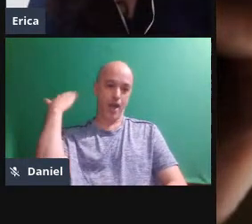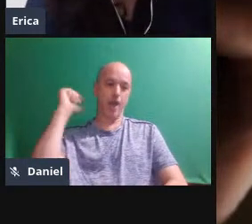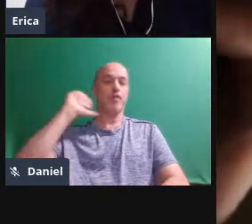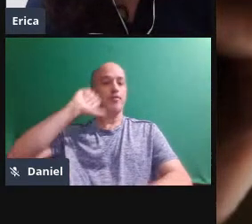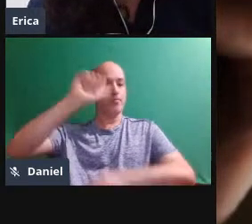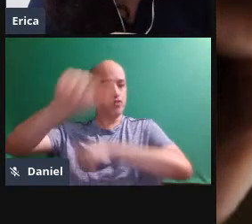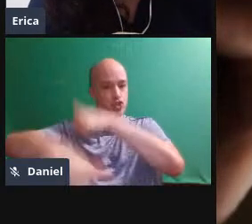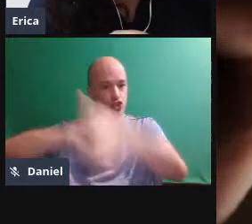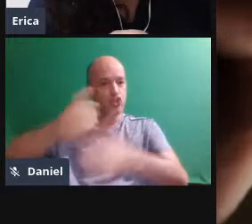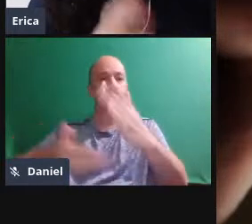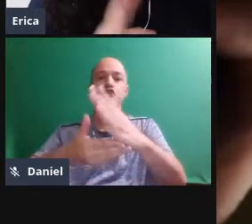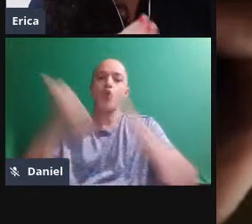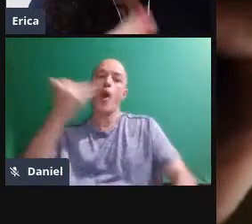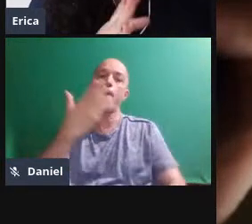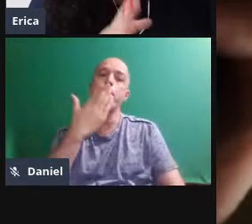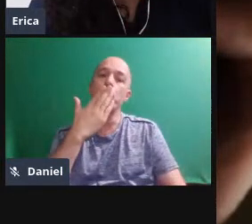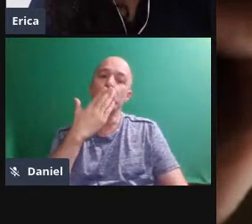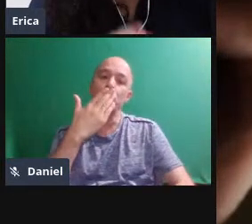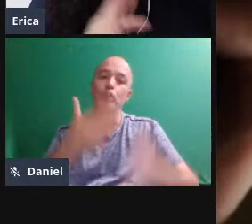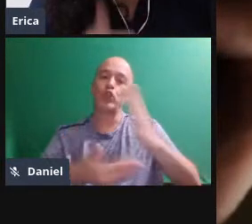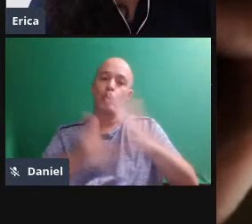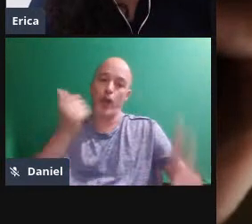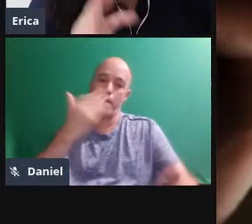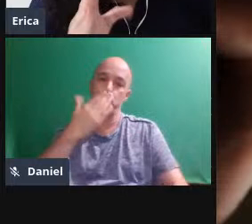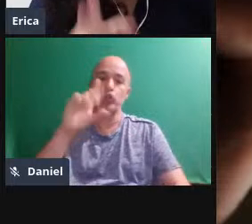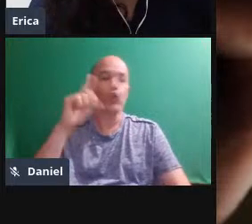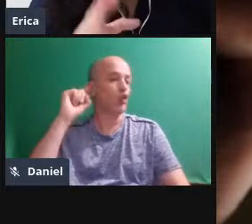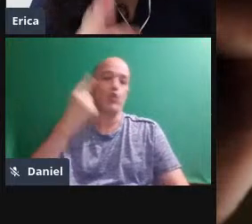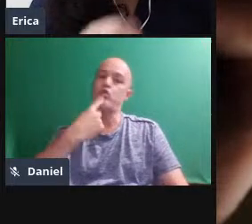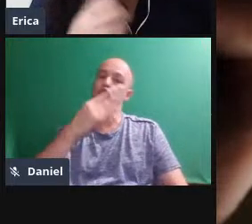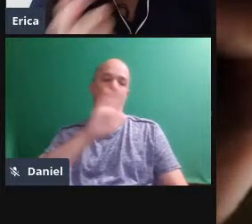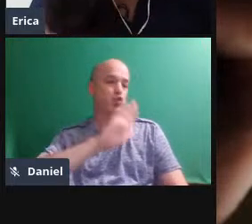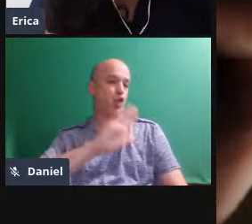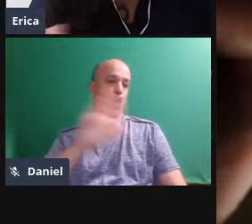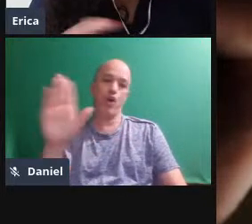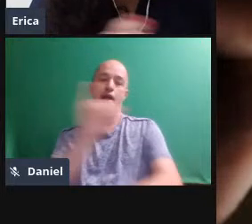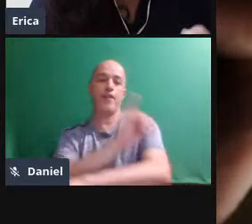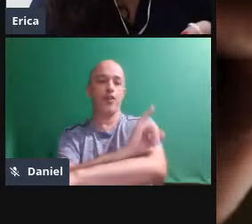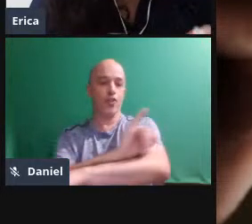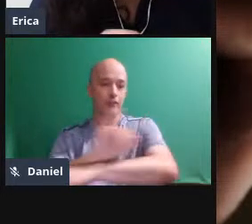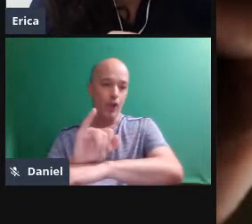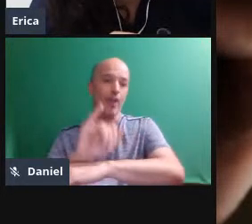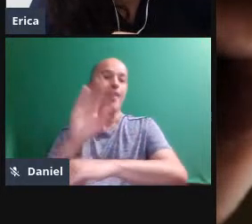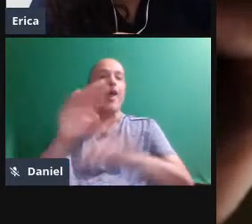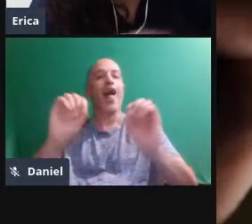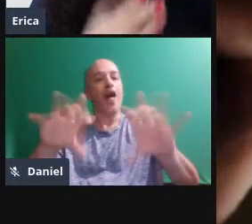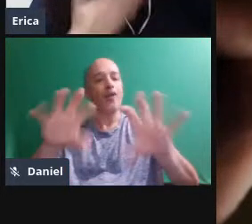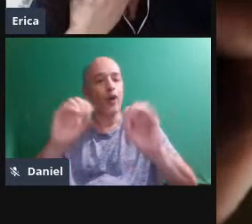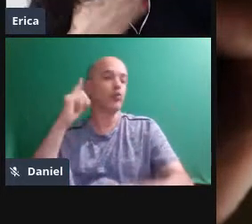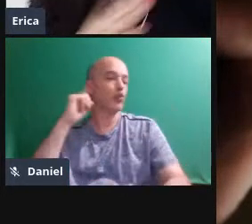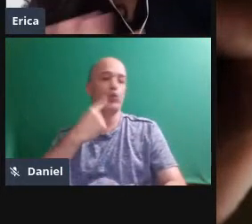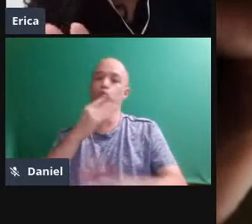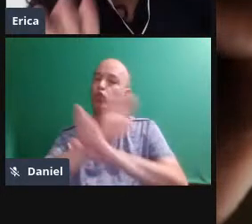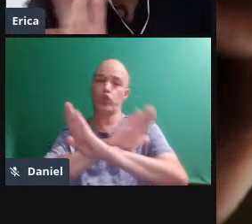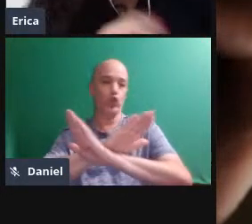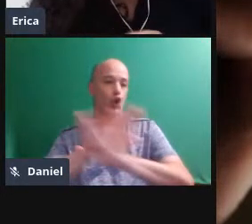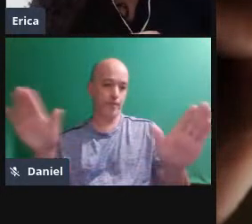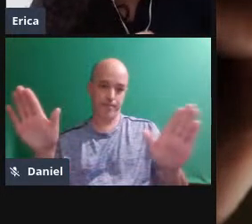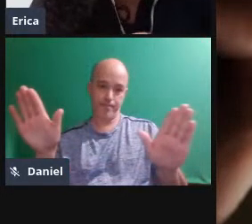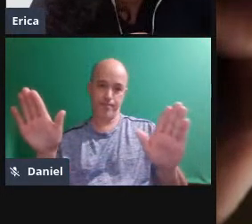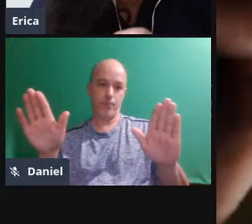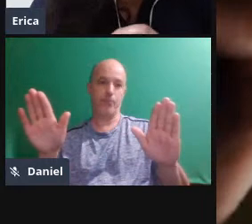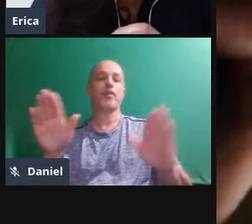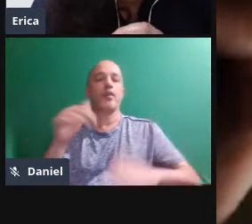Antes, o Instituto tinha o nome Instituto Nacional de Educação de Surdos Mudos, né? Agora, essa questão do mudo